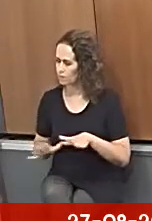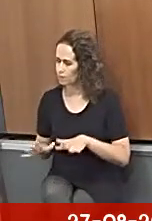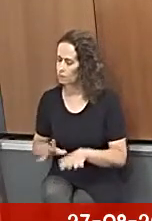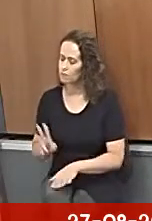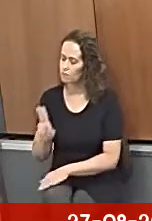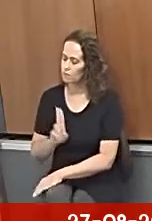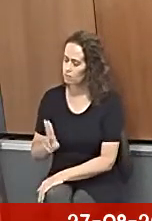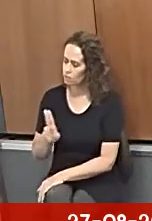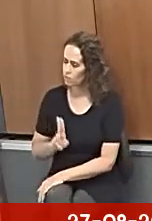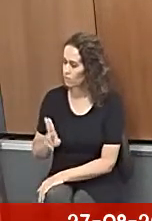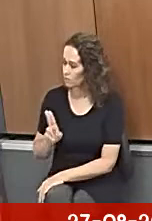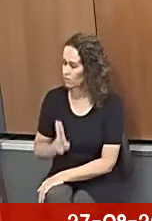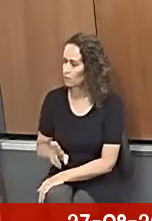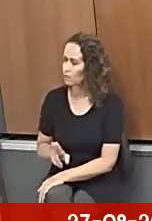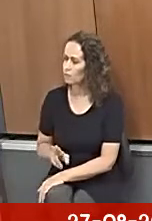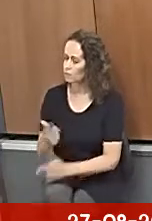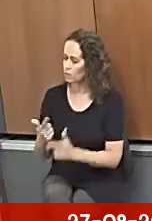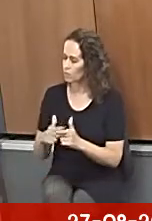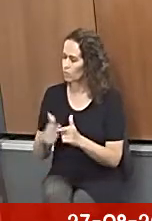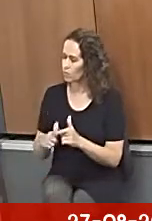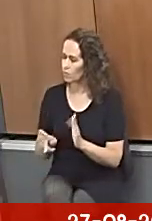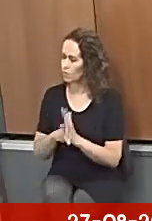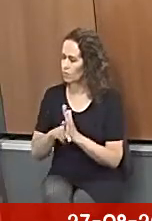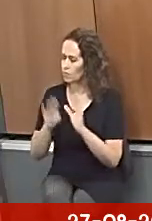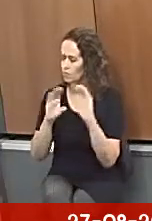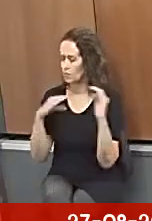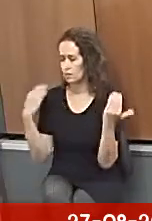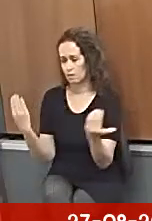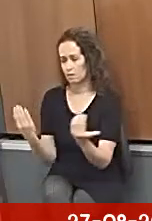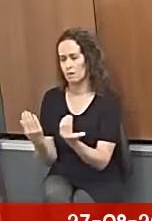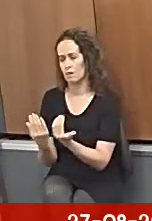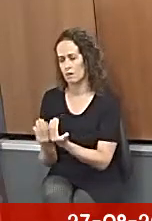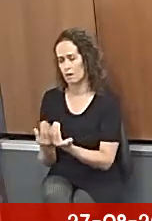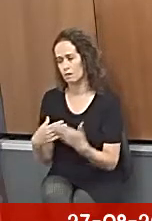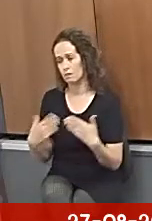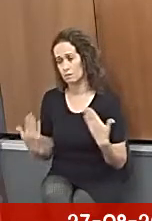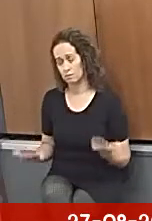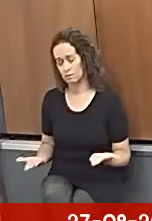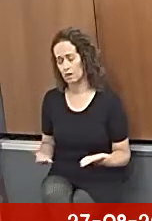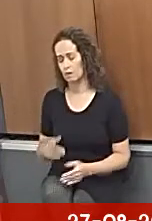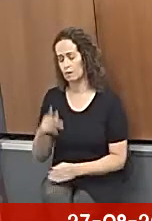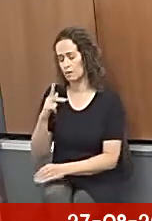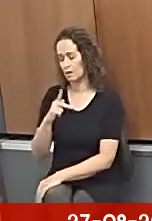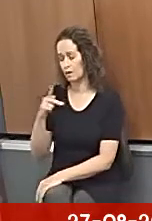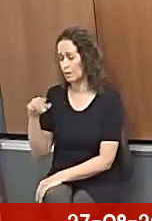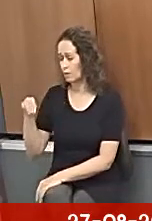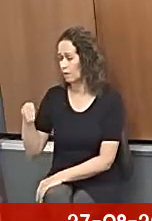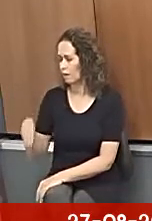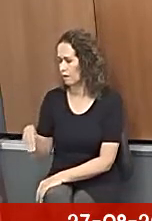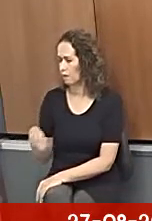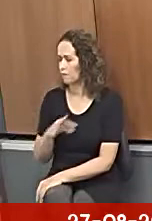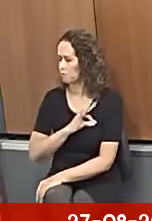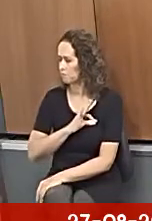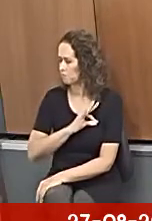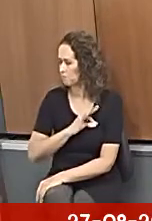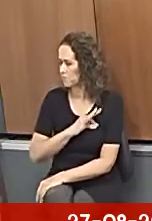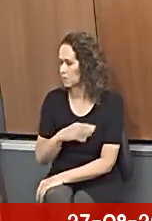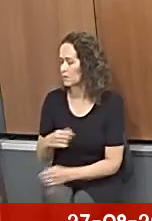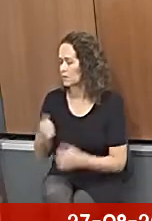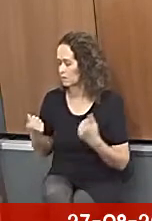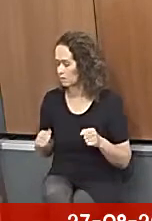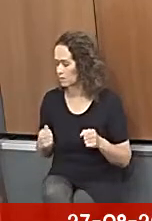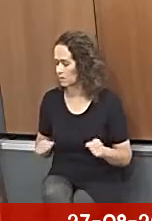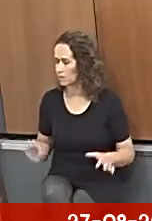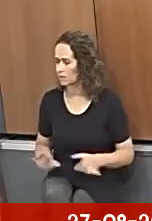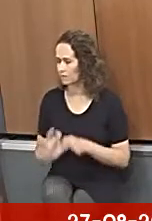específico do mineirão eu propõe a polícia militar ela a parceira disso também a defensoria pública tem um diagnóstico sobre você tem idéia um gabinete